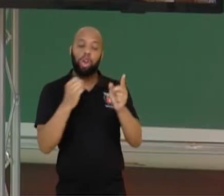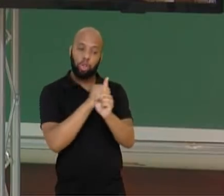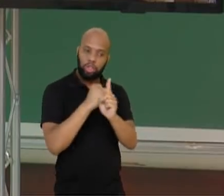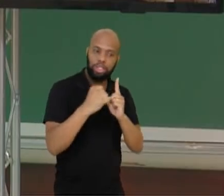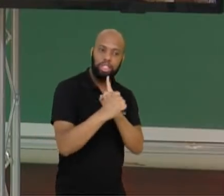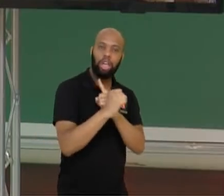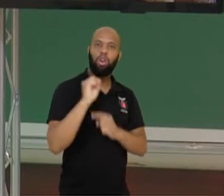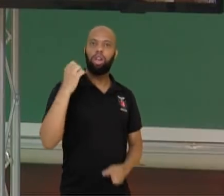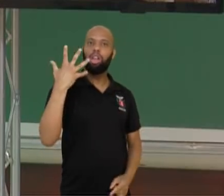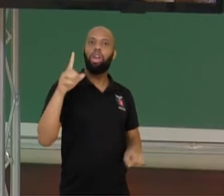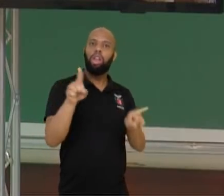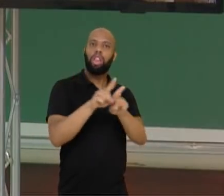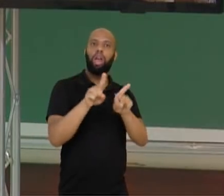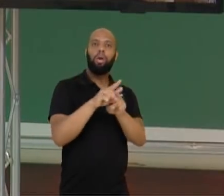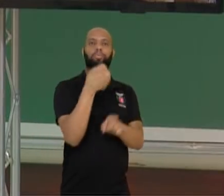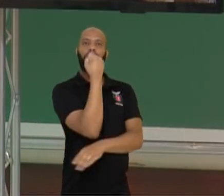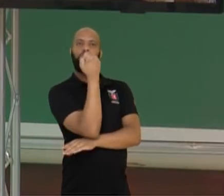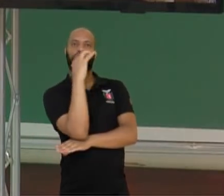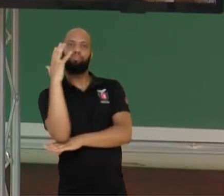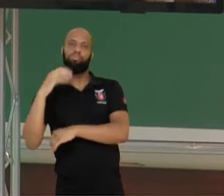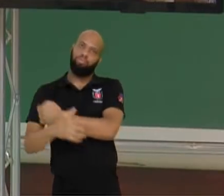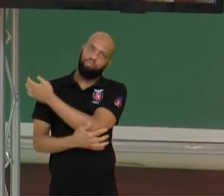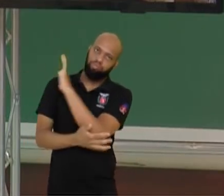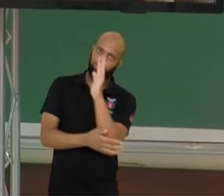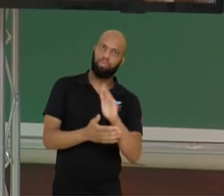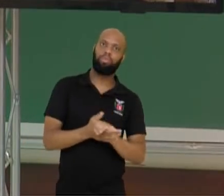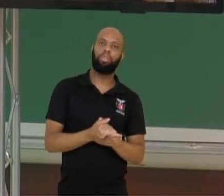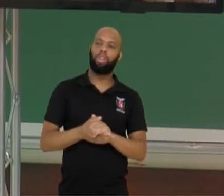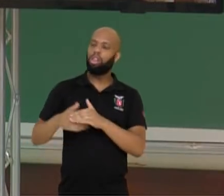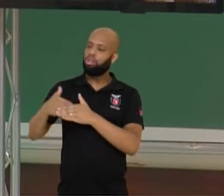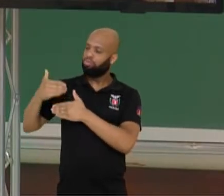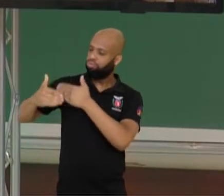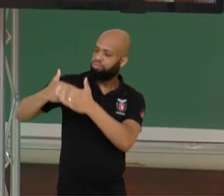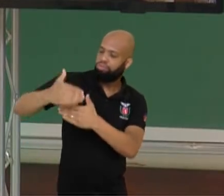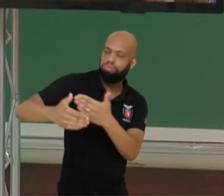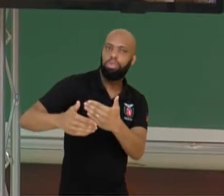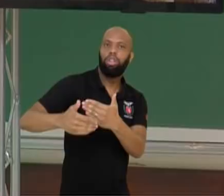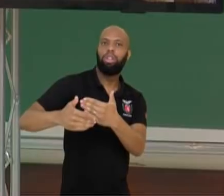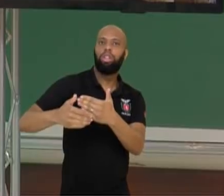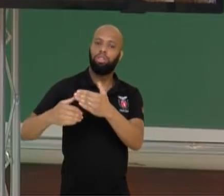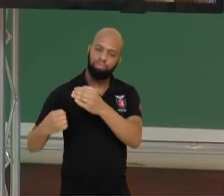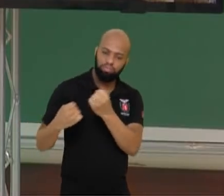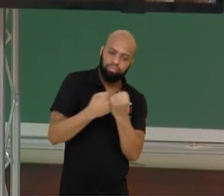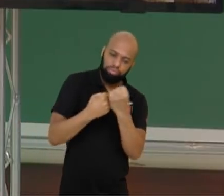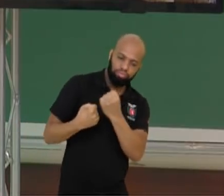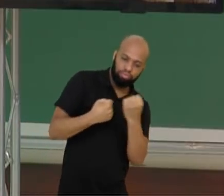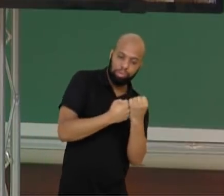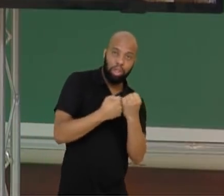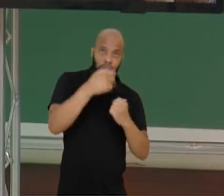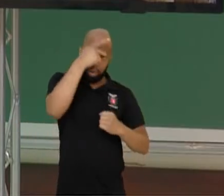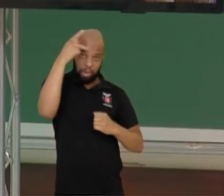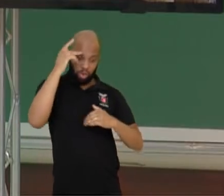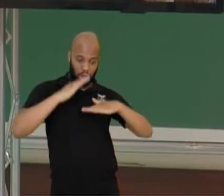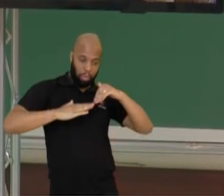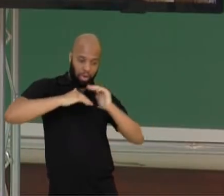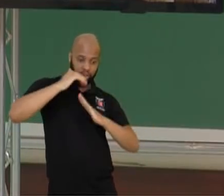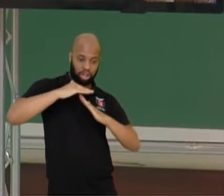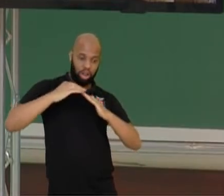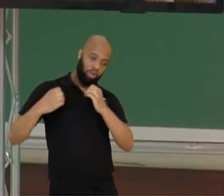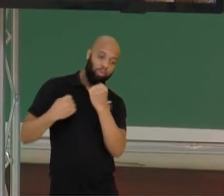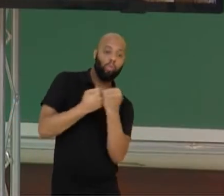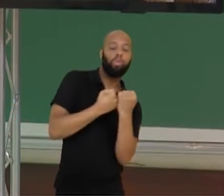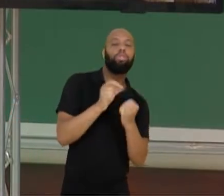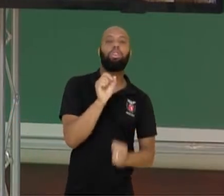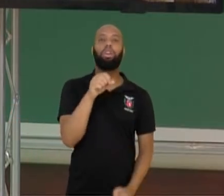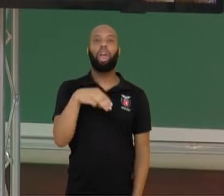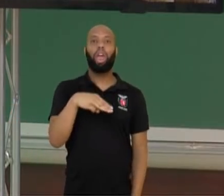que a gente vai falar na próxima aula. Os processos, então, de mecanização, ou seja, substituição de mão de obra humana pelas